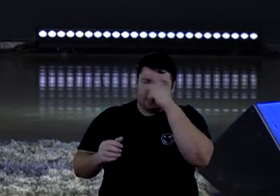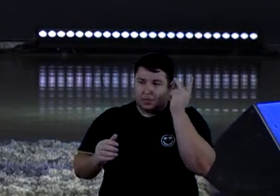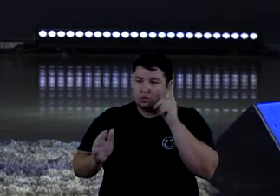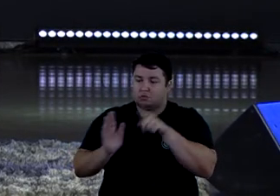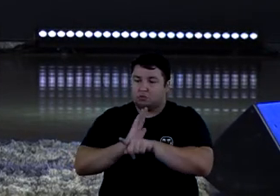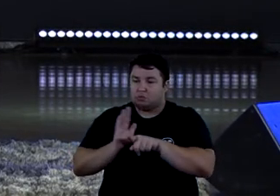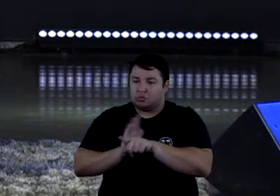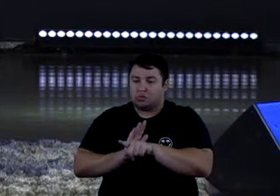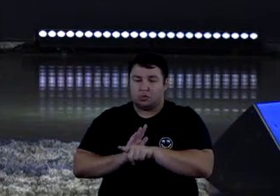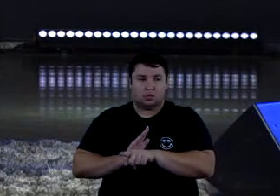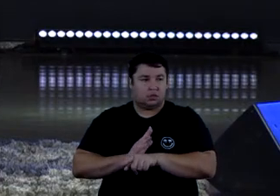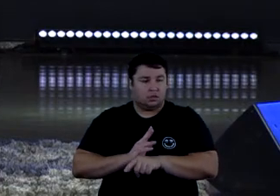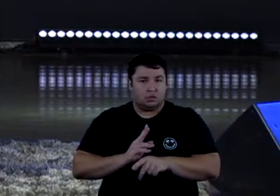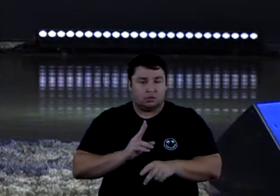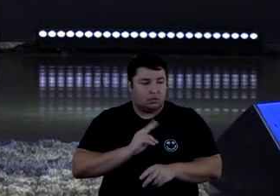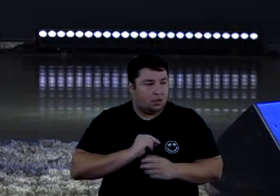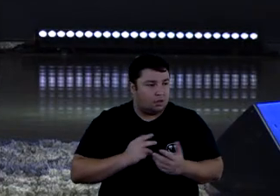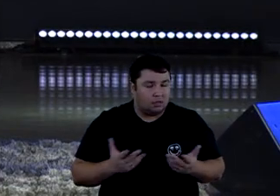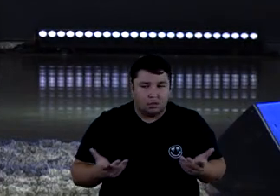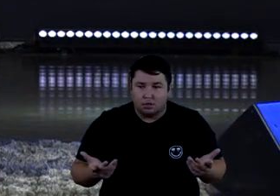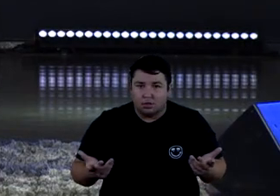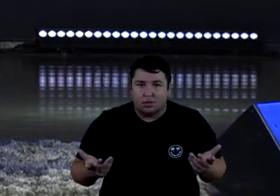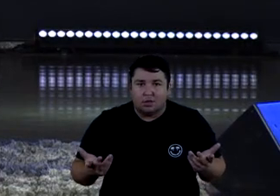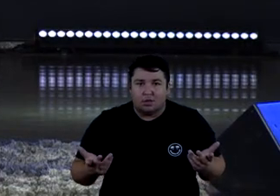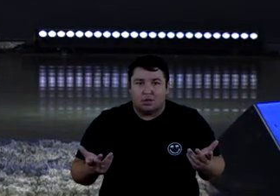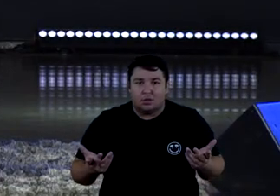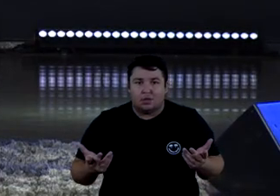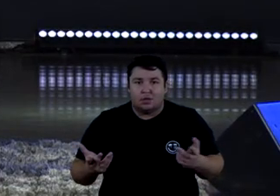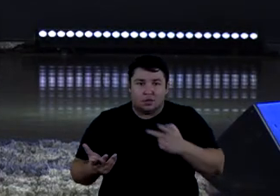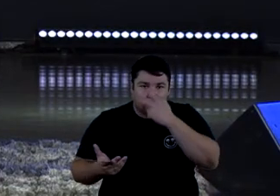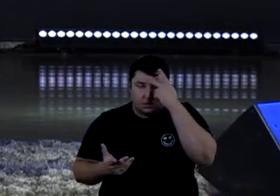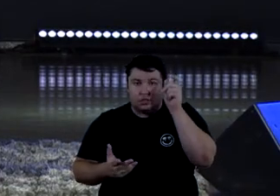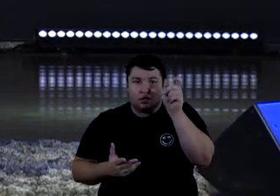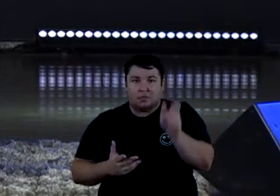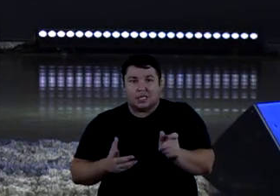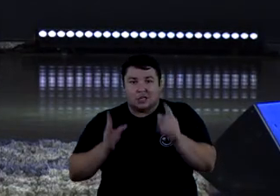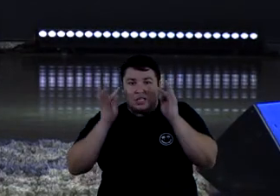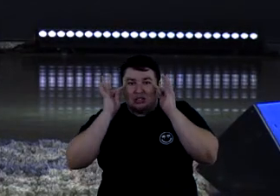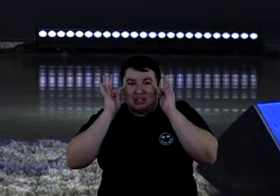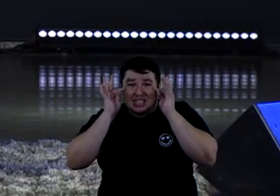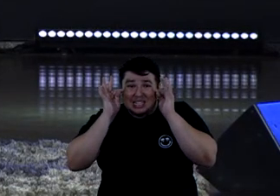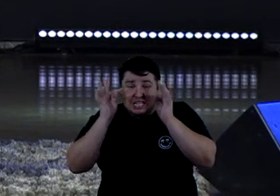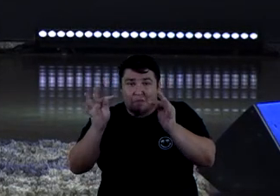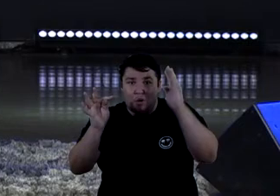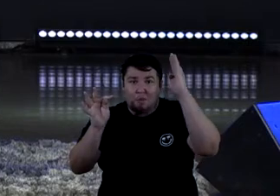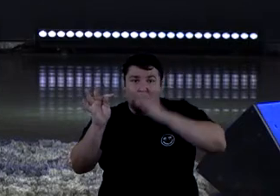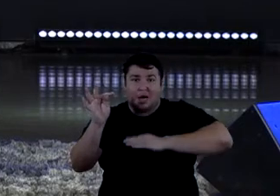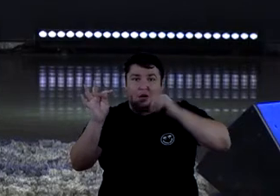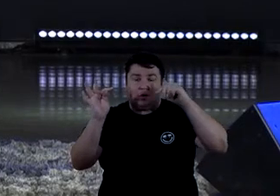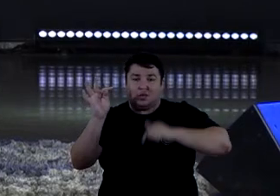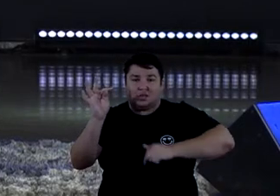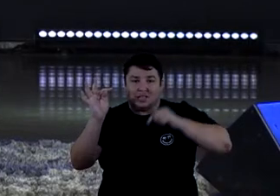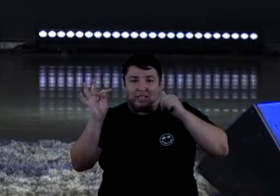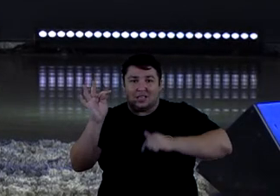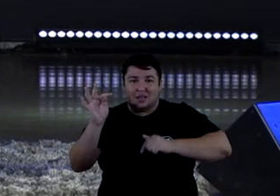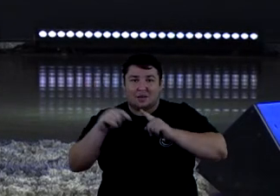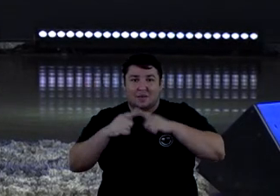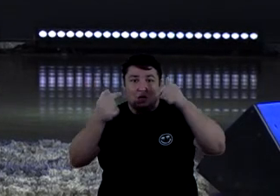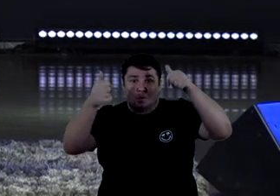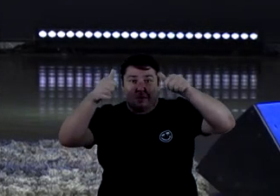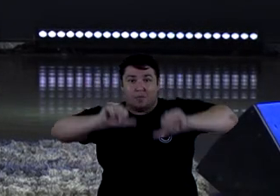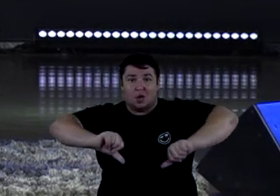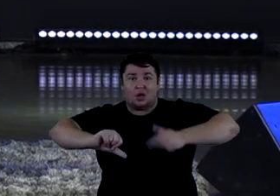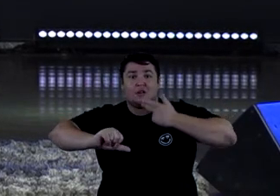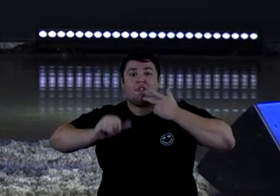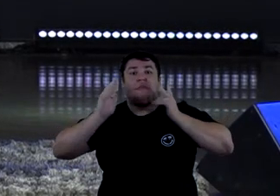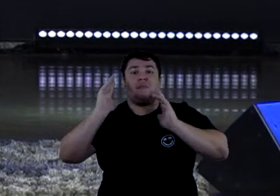lá da igreja. Ele falou, cara, esse cara deu tanto mau testemunho aqui, tanto mau testemunho, só que o pior é que ele falava,